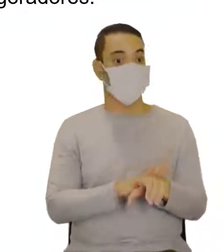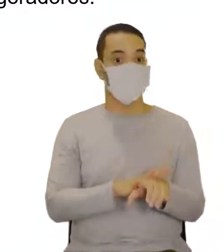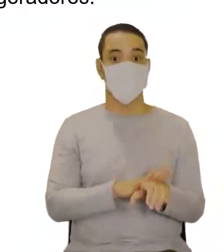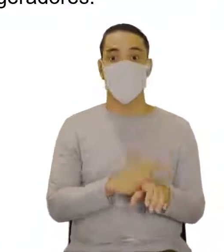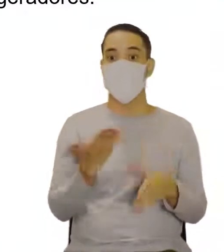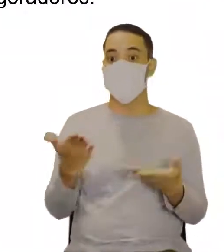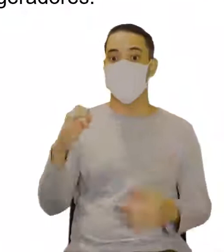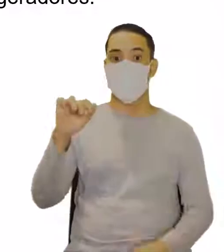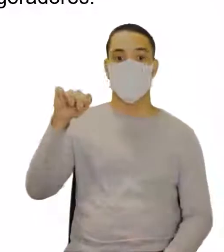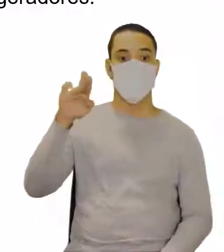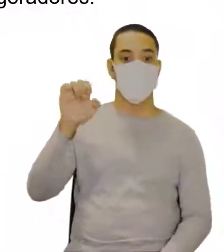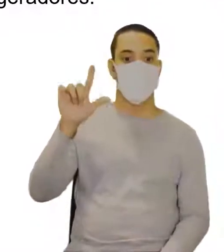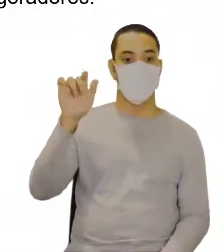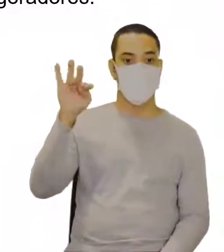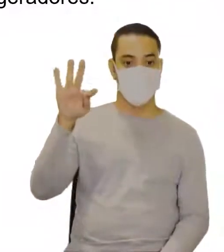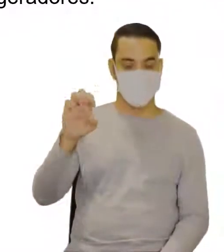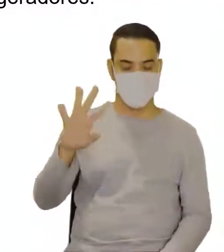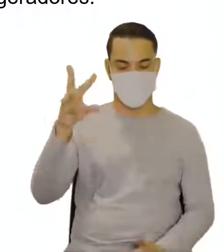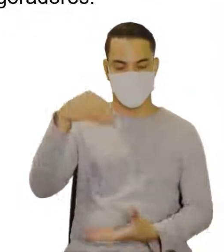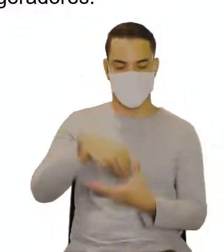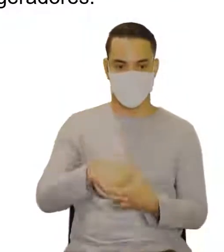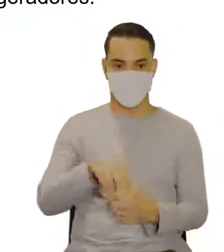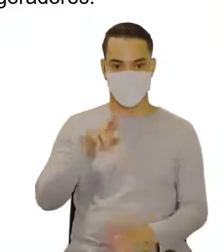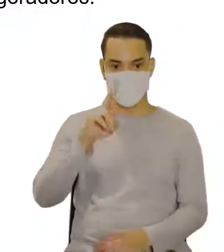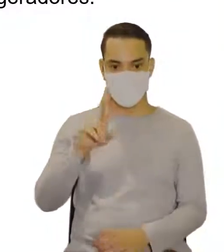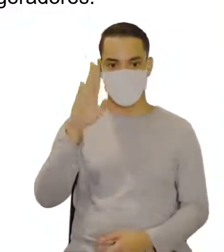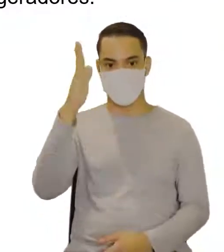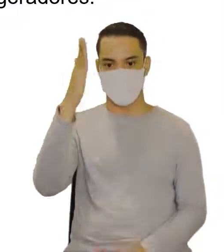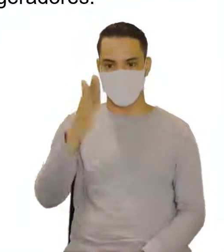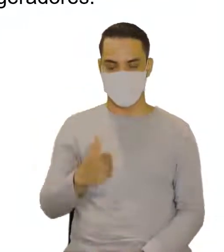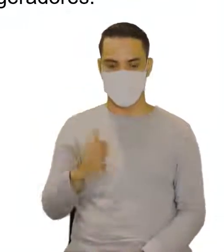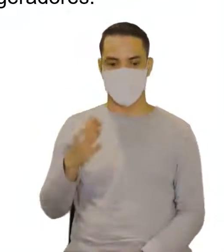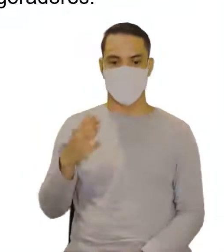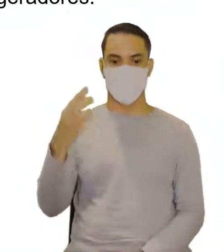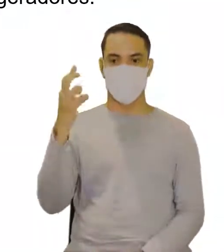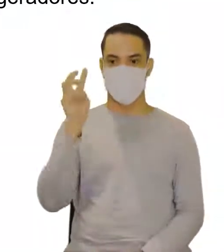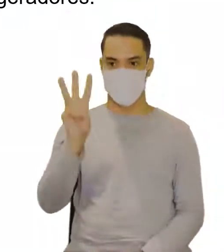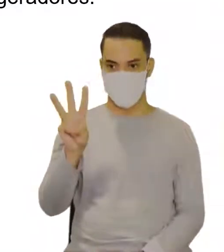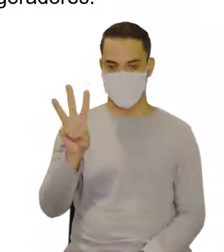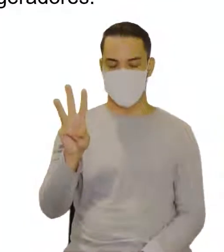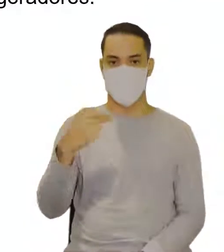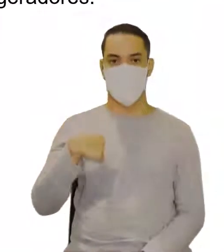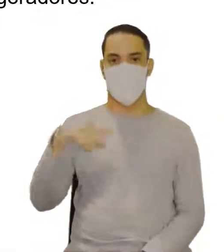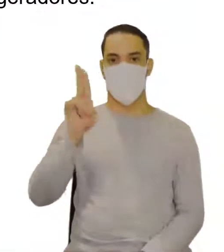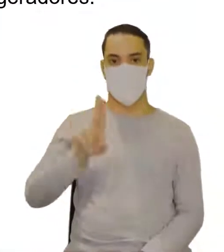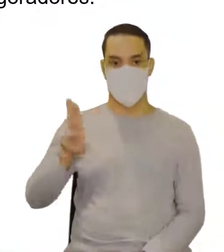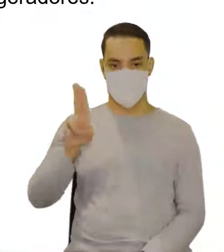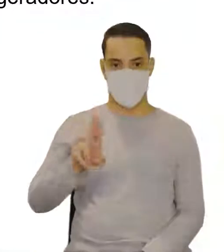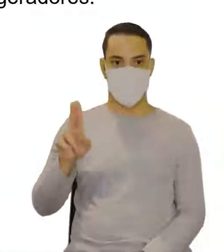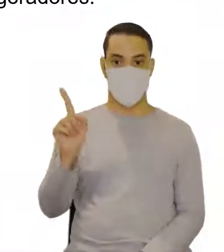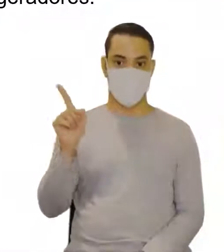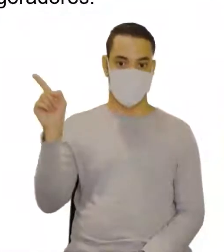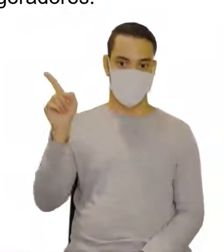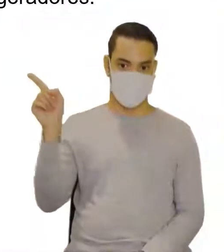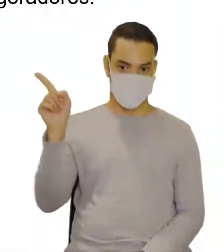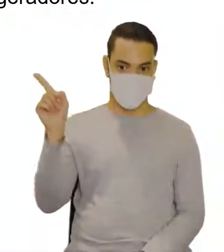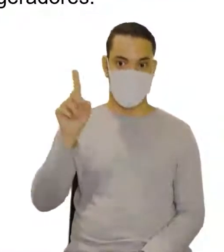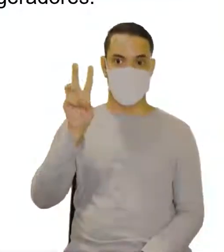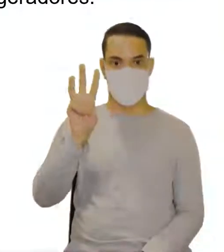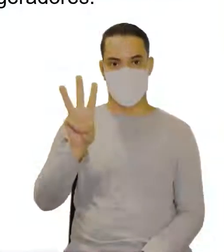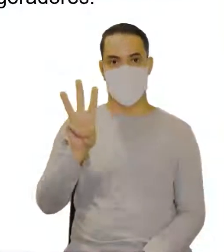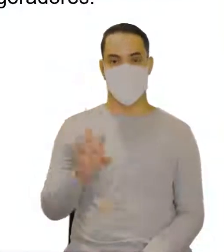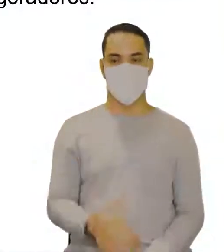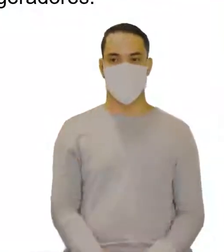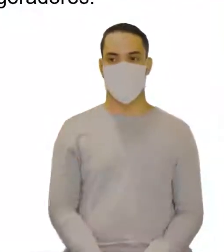ser o valor da resistência interna dividido pelo número de geradores que eu estou associando. No caso da figura ali, do exemplo,